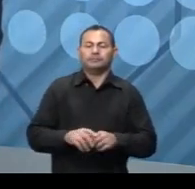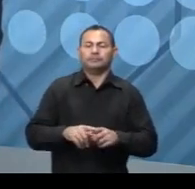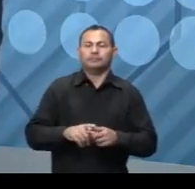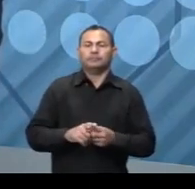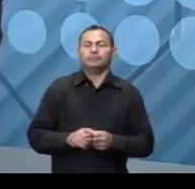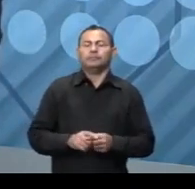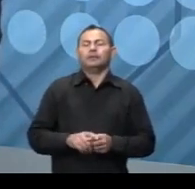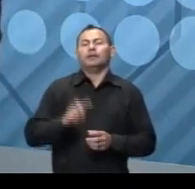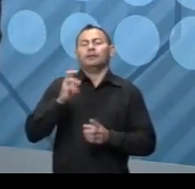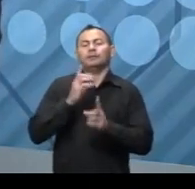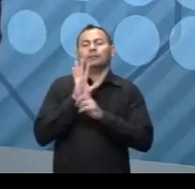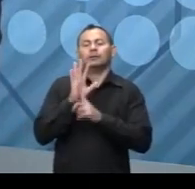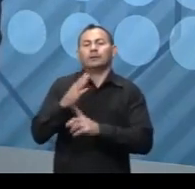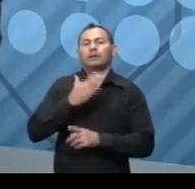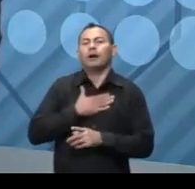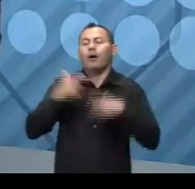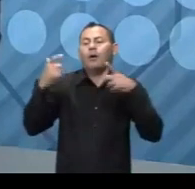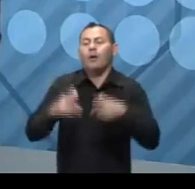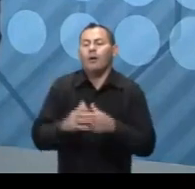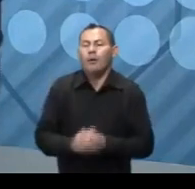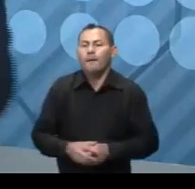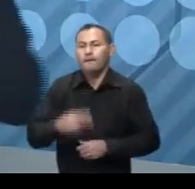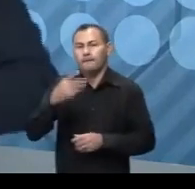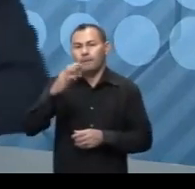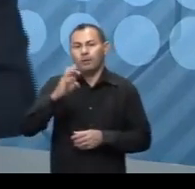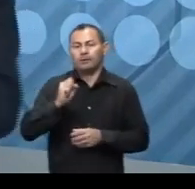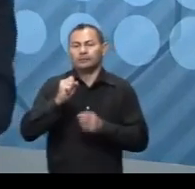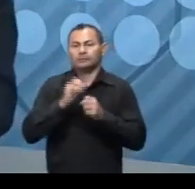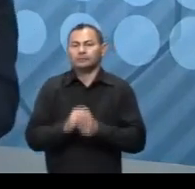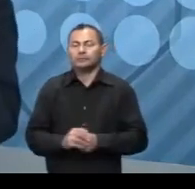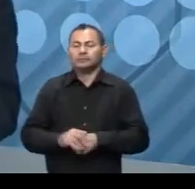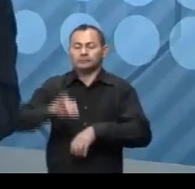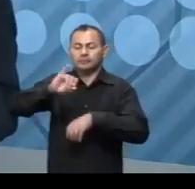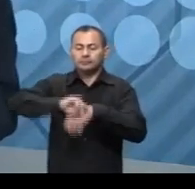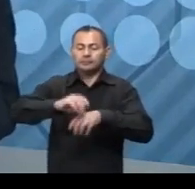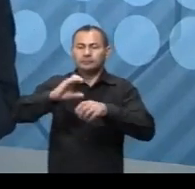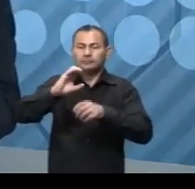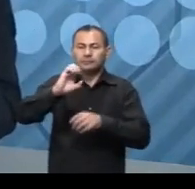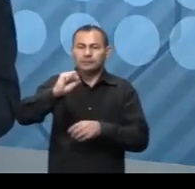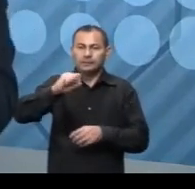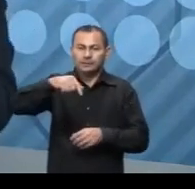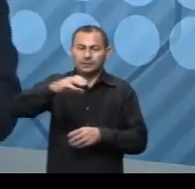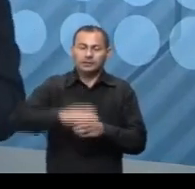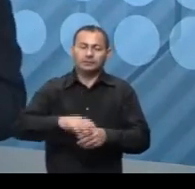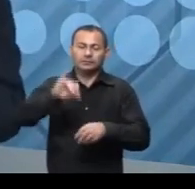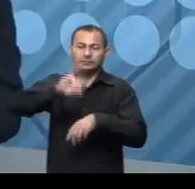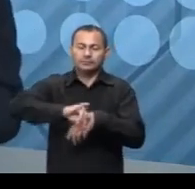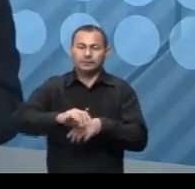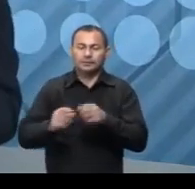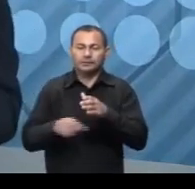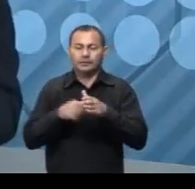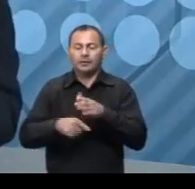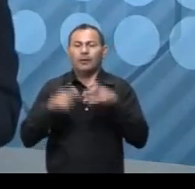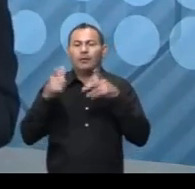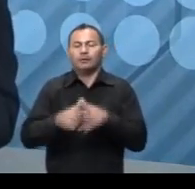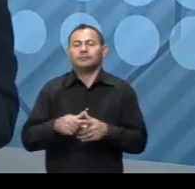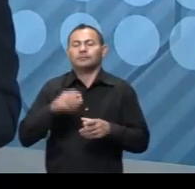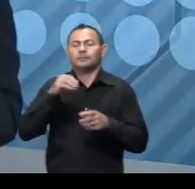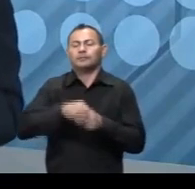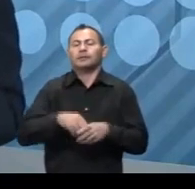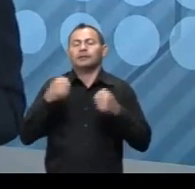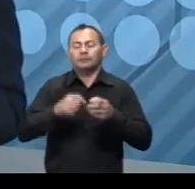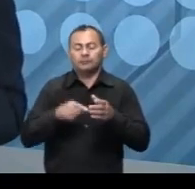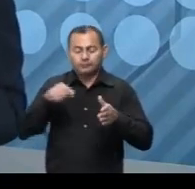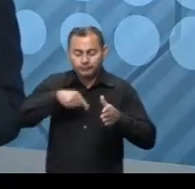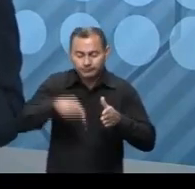ali no chão e vai indicar para mim aonde que é o ponto centro da minha estaca, tá? O centro da minha fundação, onde que é o centro que eu